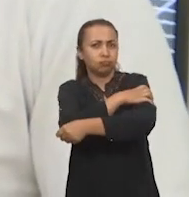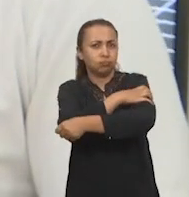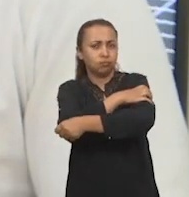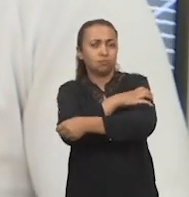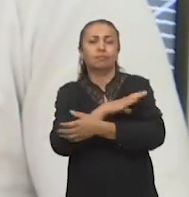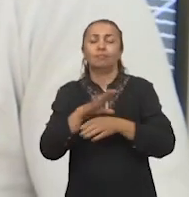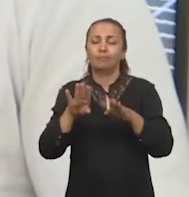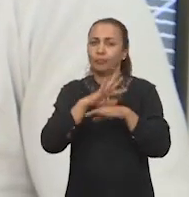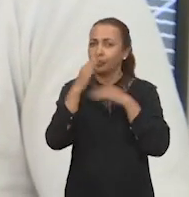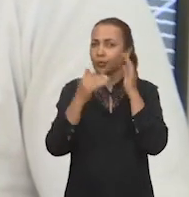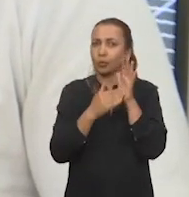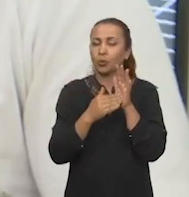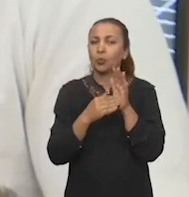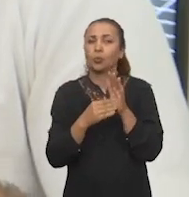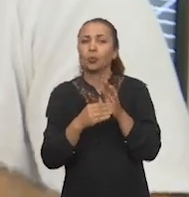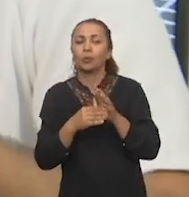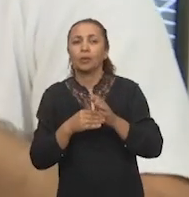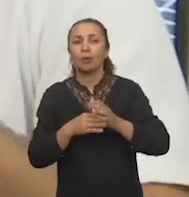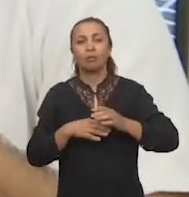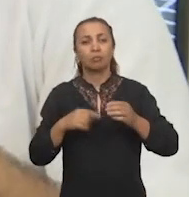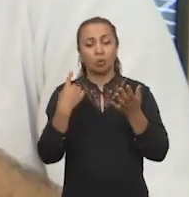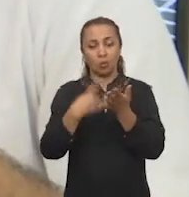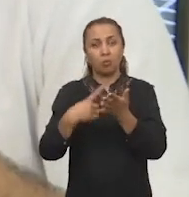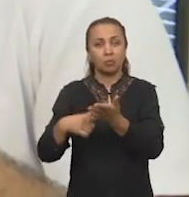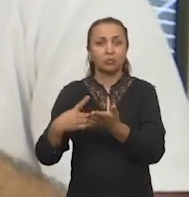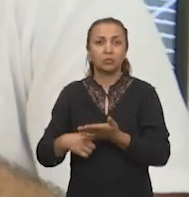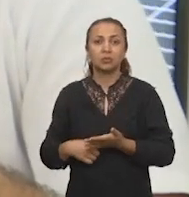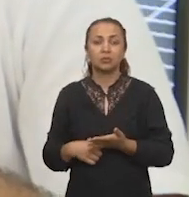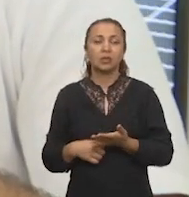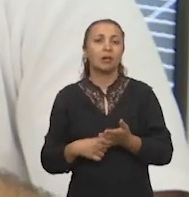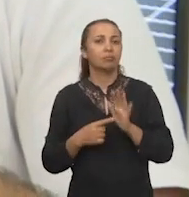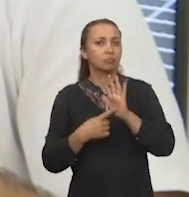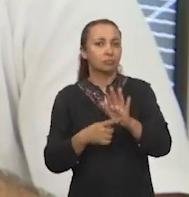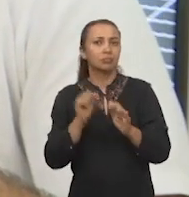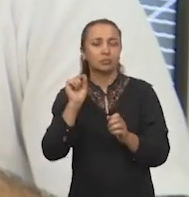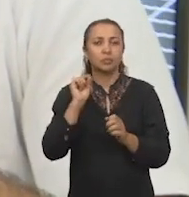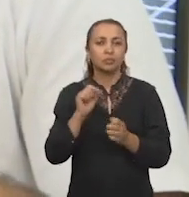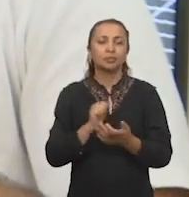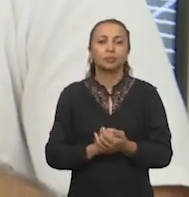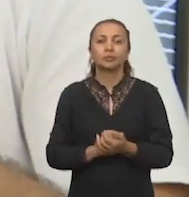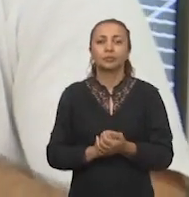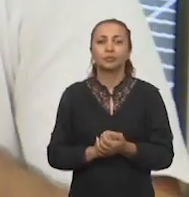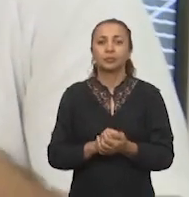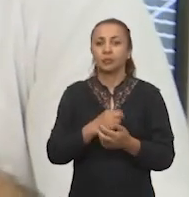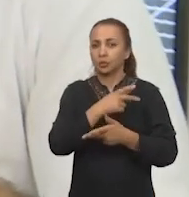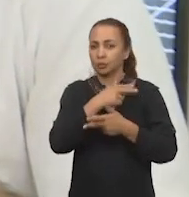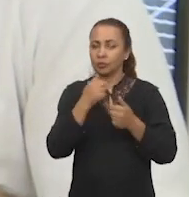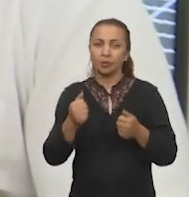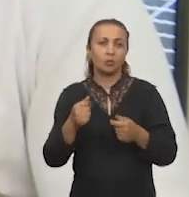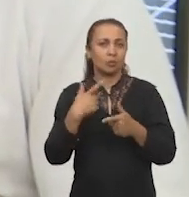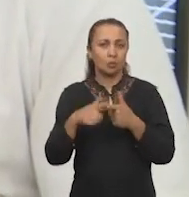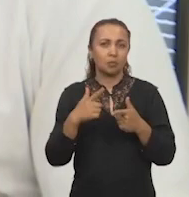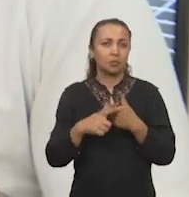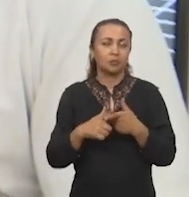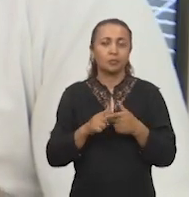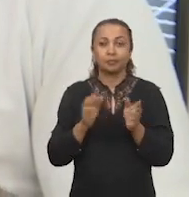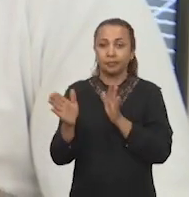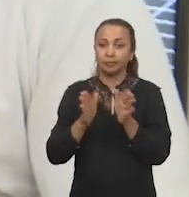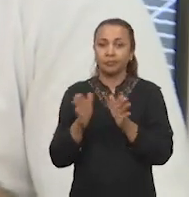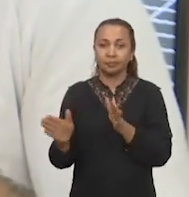Isso tudo são em combinação, são indicativos de, bem, diversos problemas. Dentre eles,